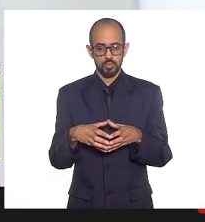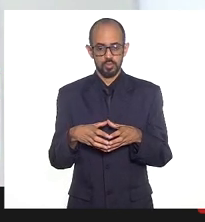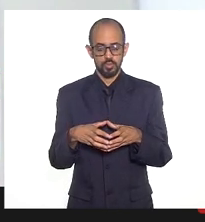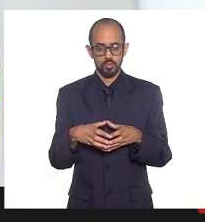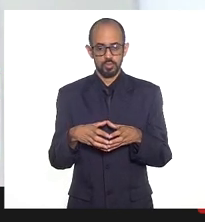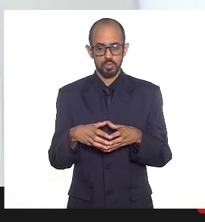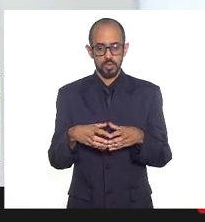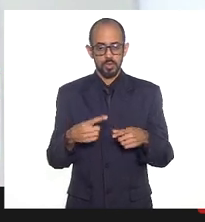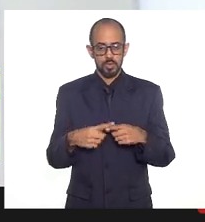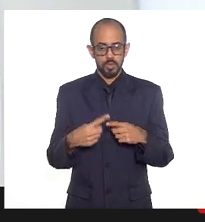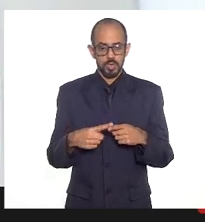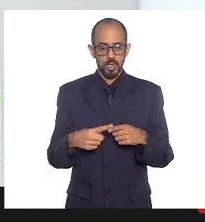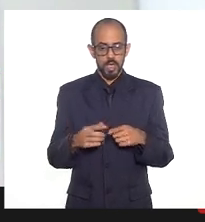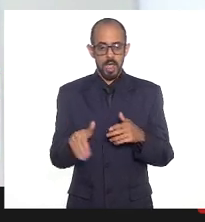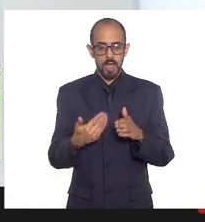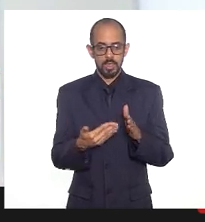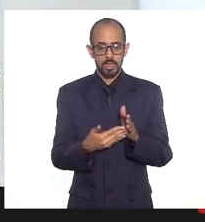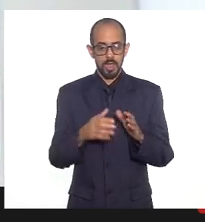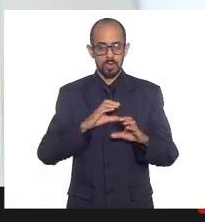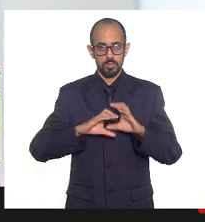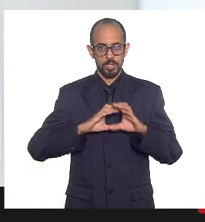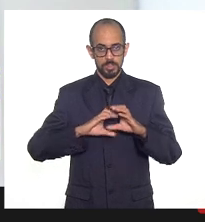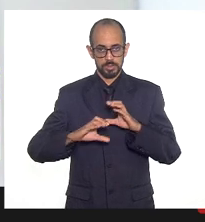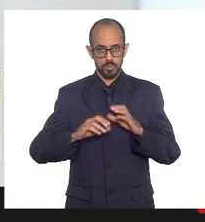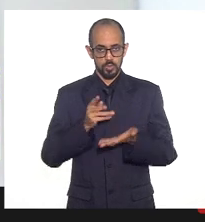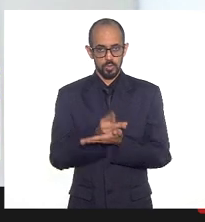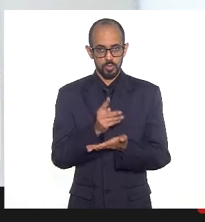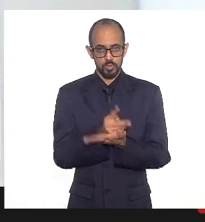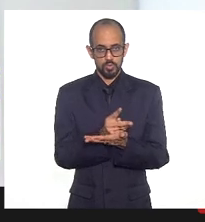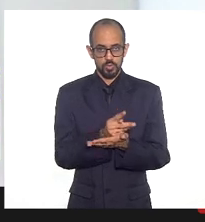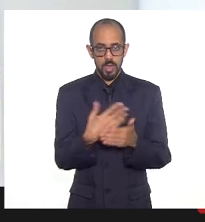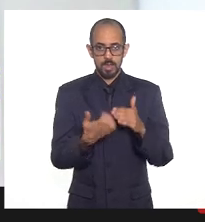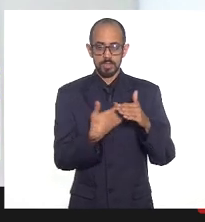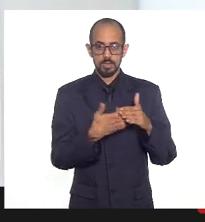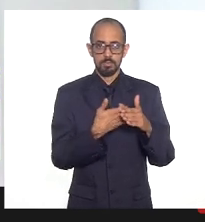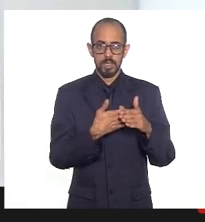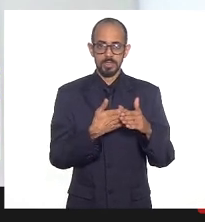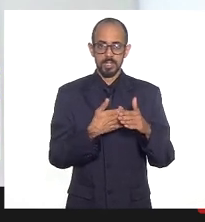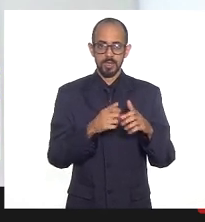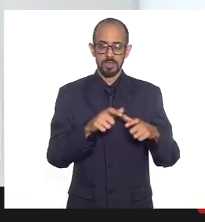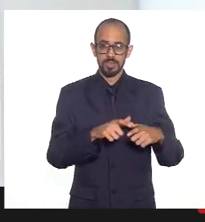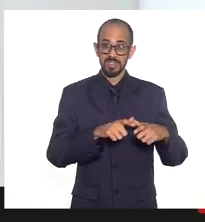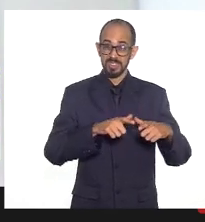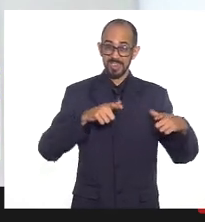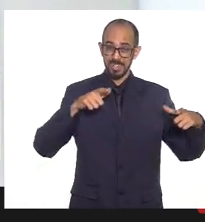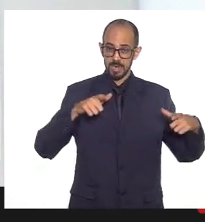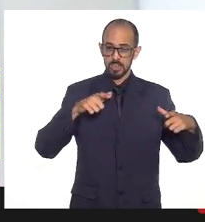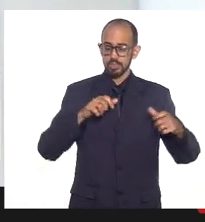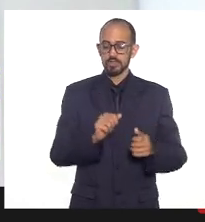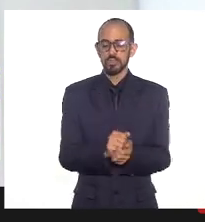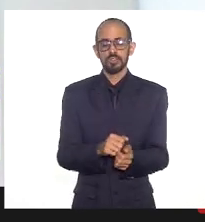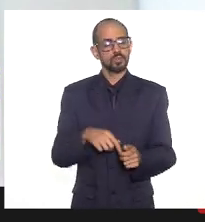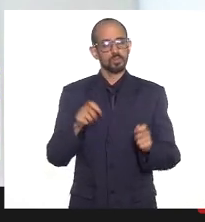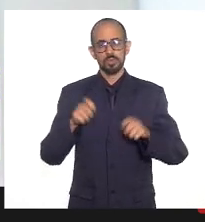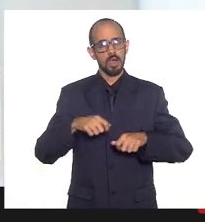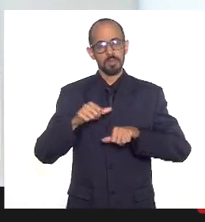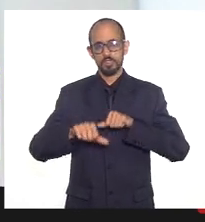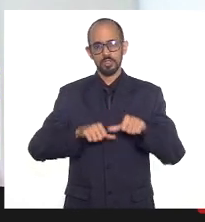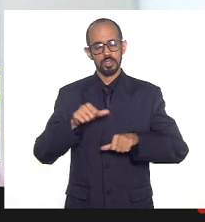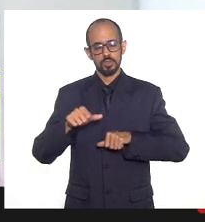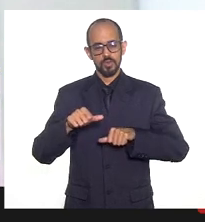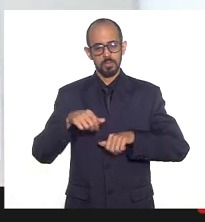enquanto a comunicação estiver nas mãos desse oligopólio midiático empresarial, a gente não vai conseguir transformar o nosso país.